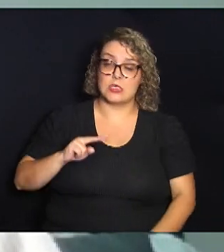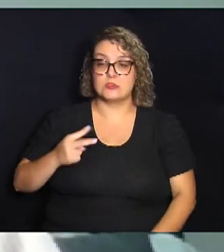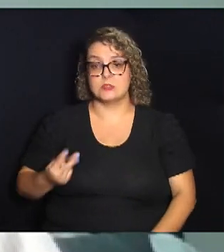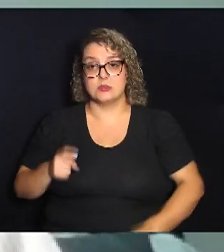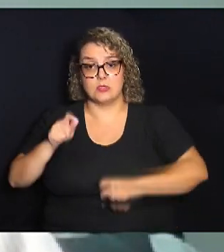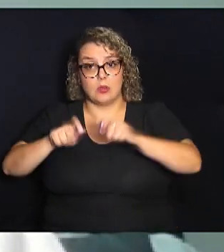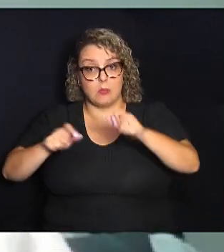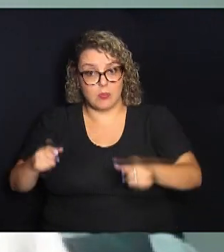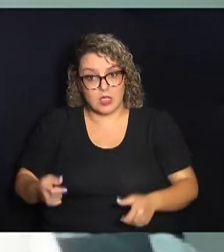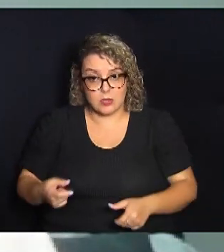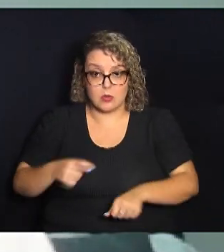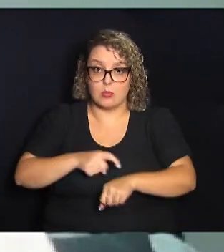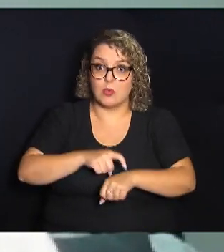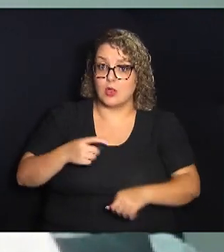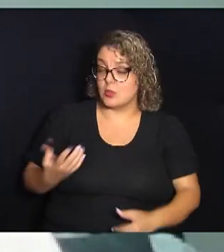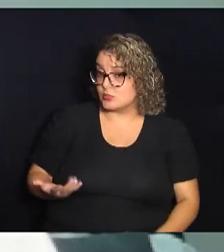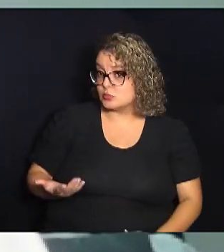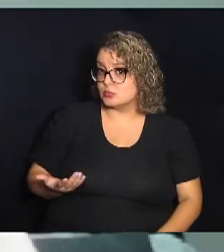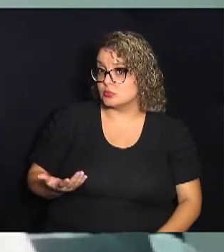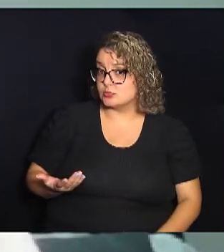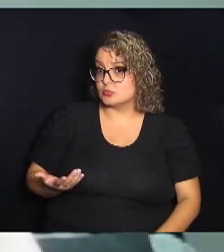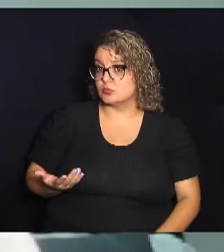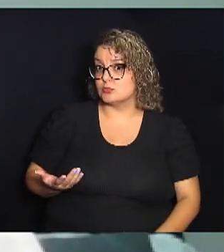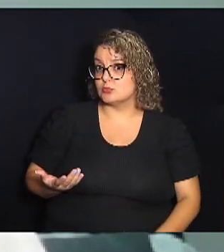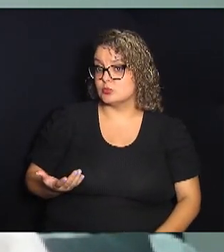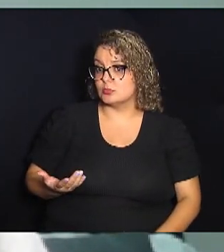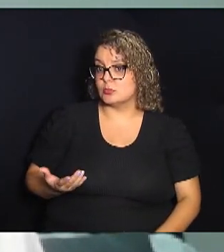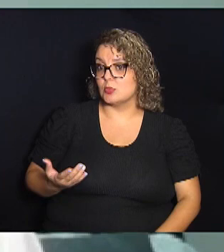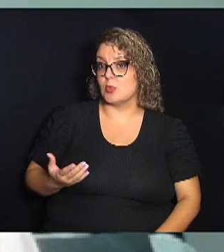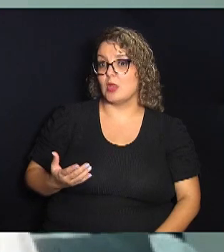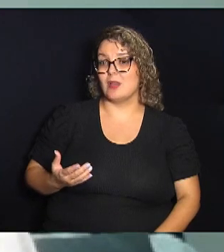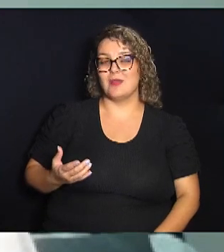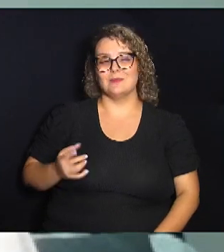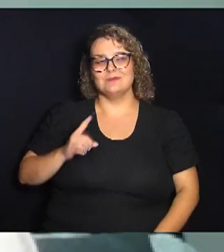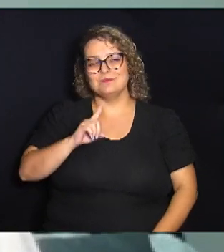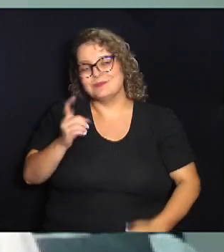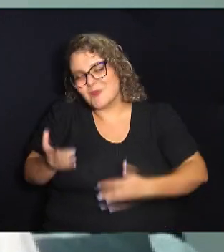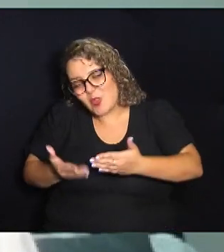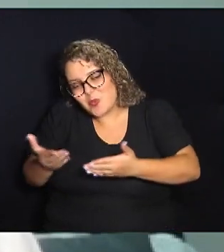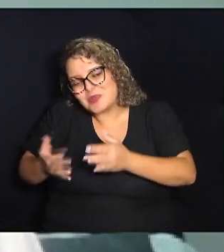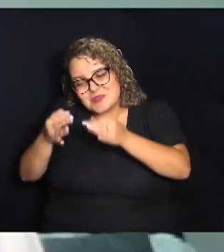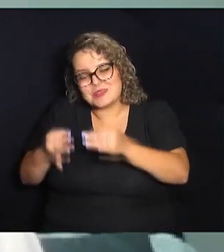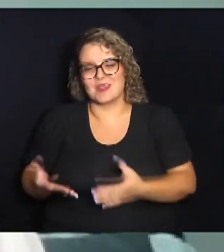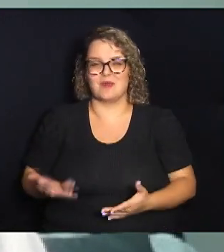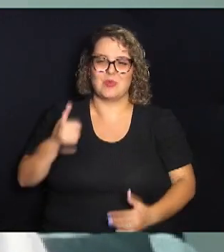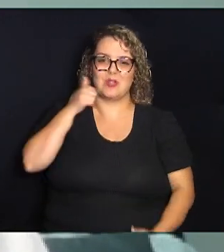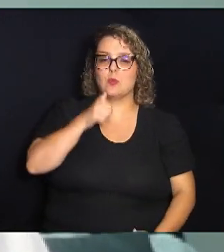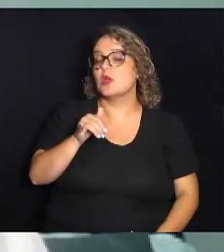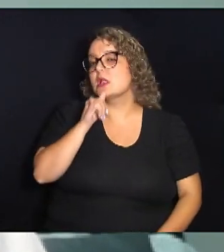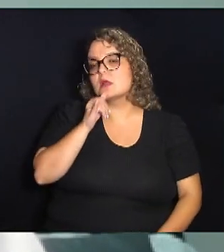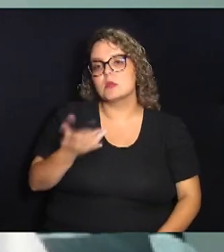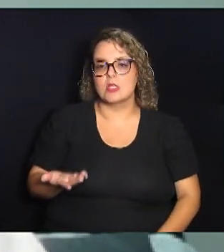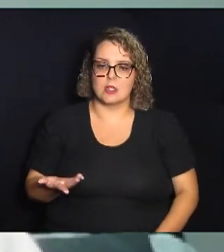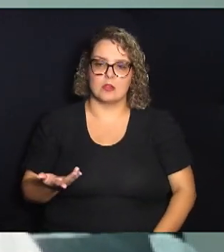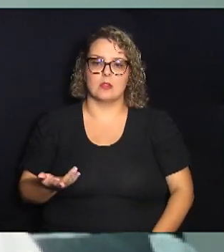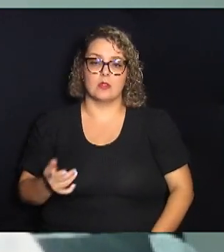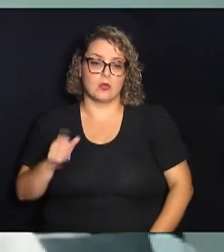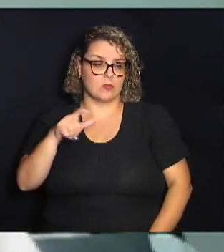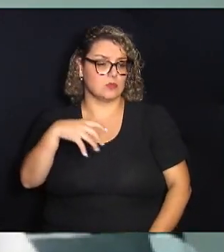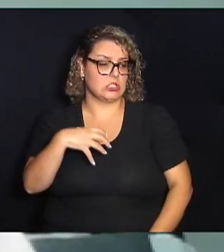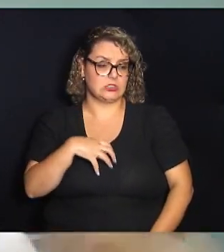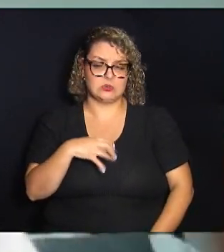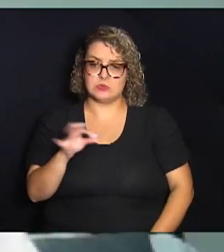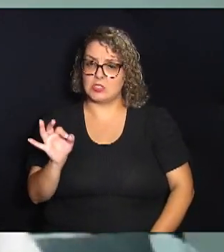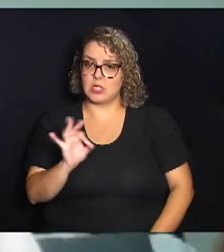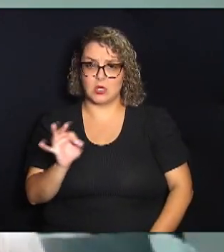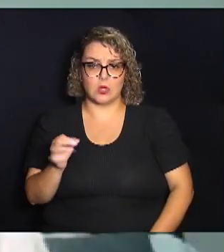pessoas ou situações levando a um desserviço para as mulheres. Tipo, você não sente nada,